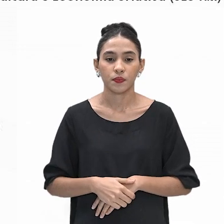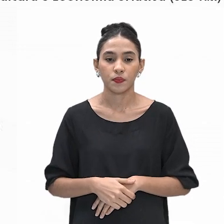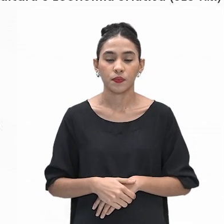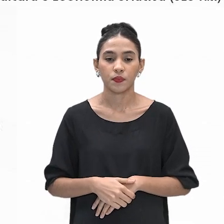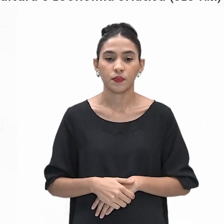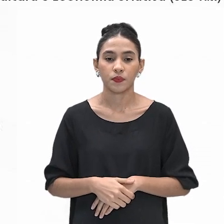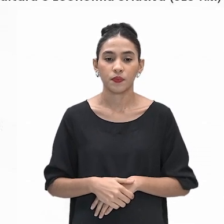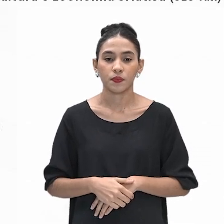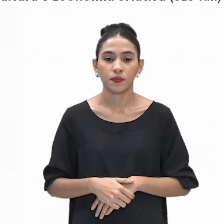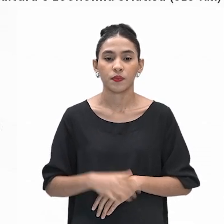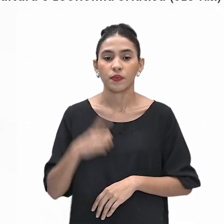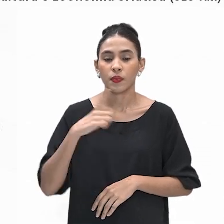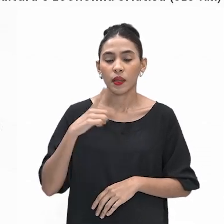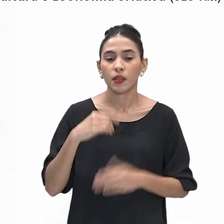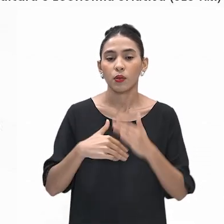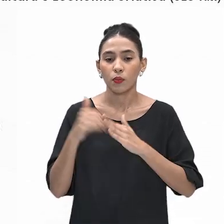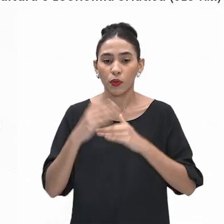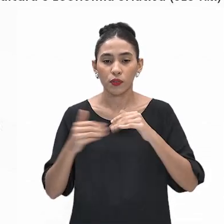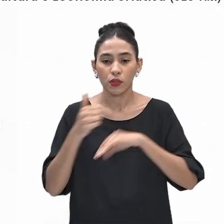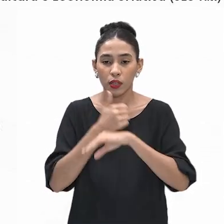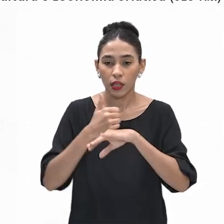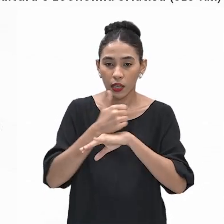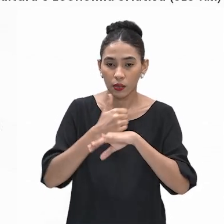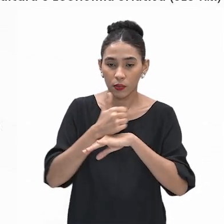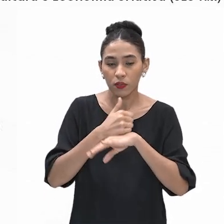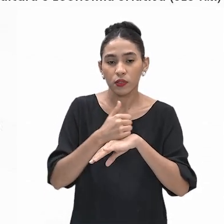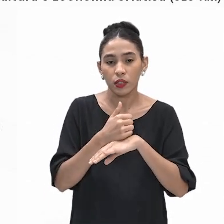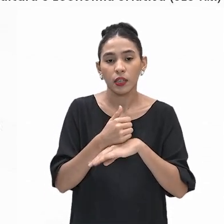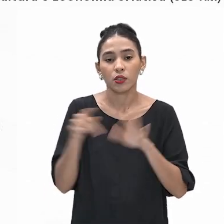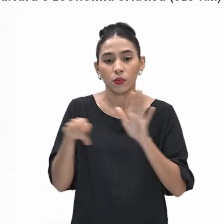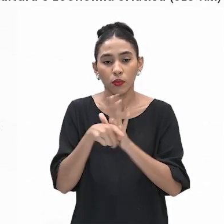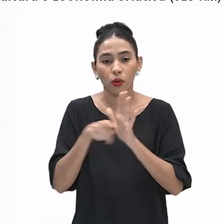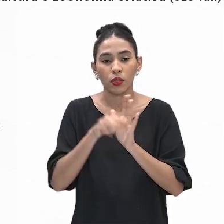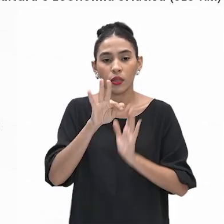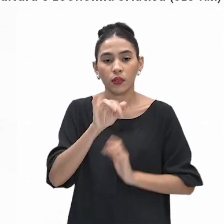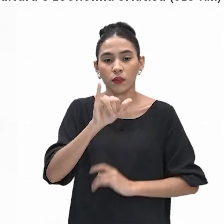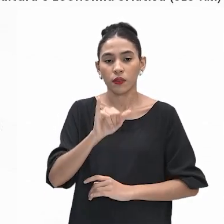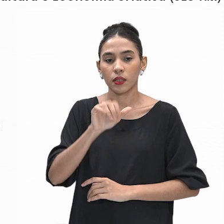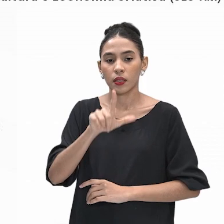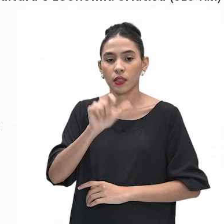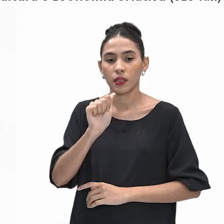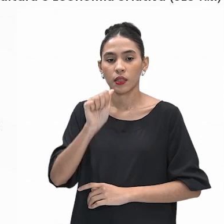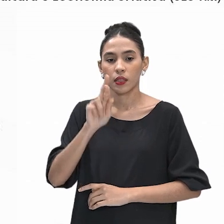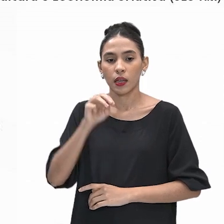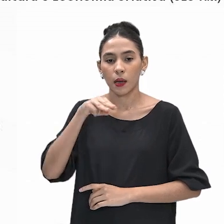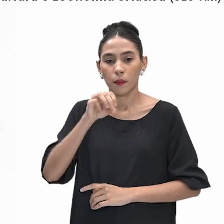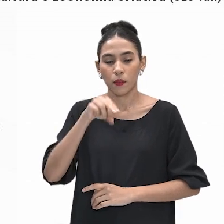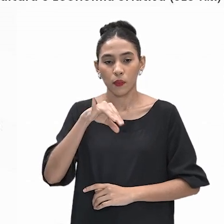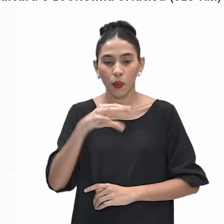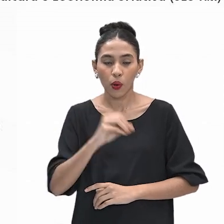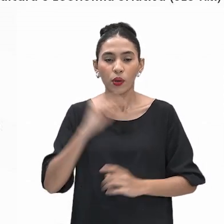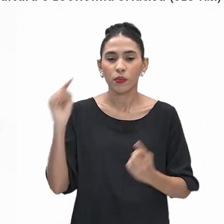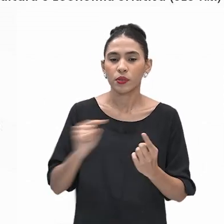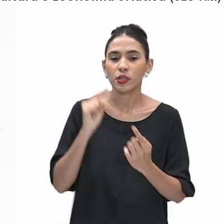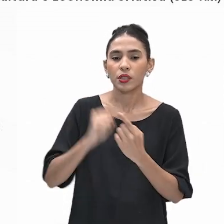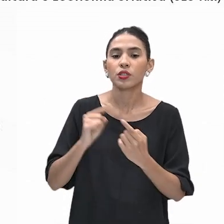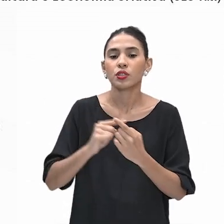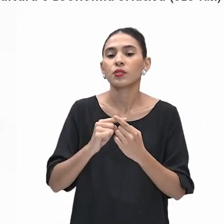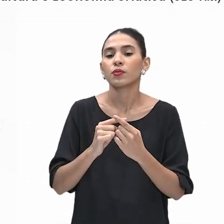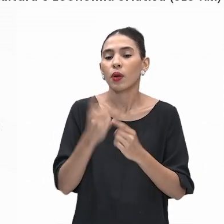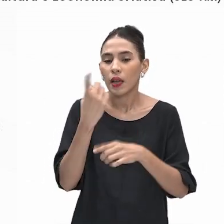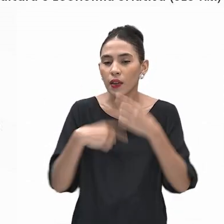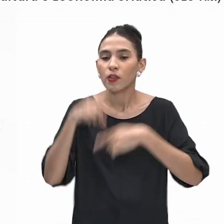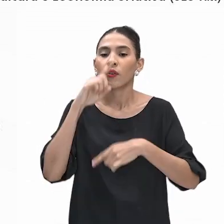composto por músicos que integravam a Orquestra Amazonas Filarmônica, com o objetivo de inovar na prática musical do